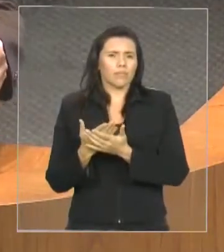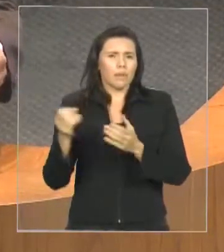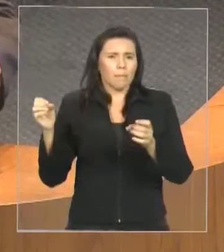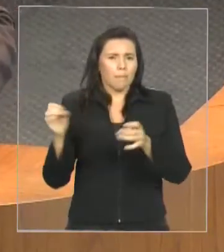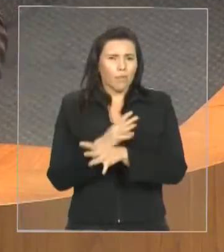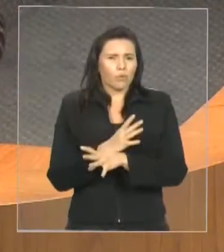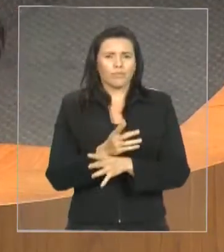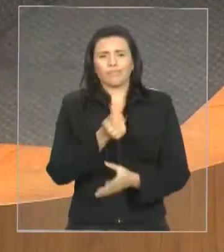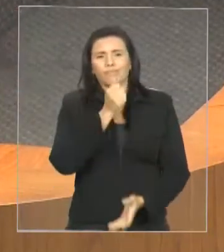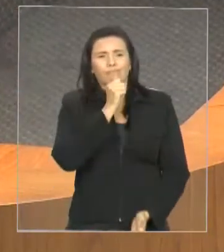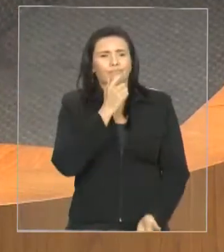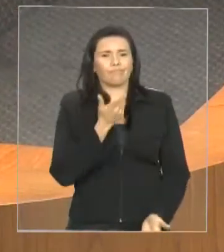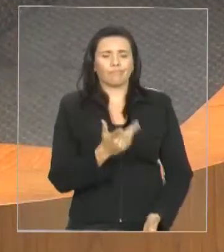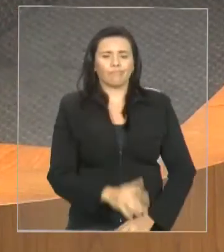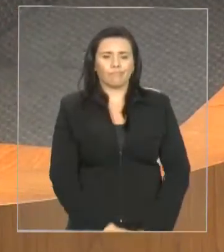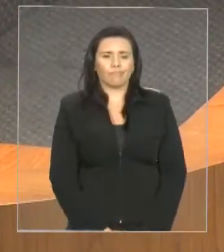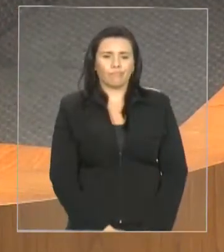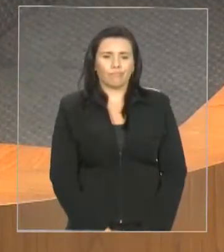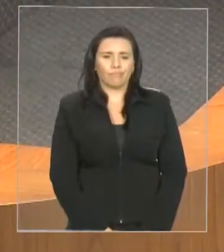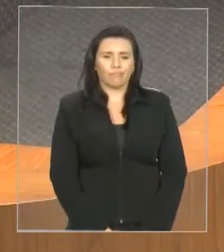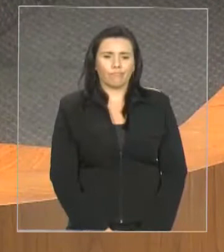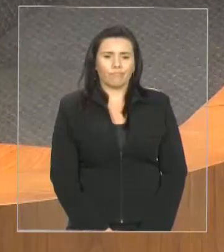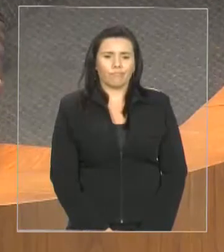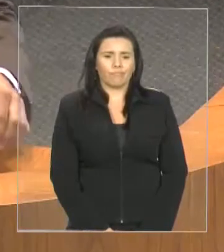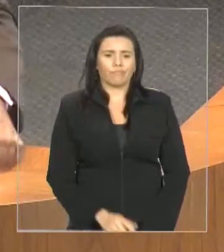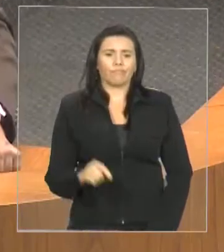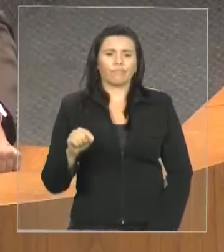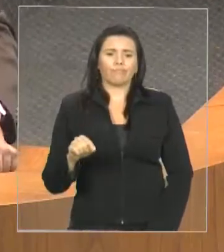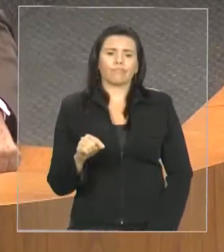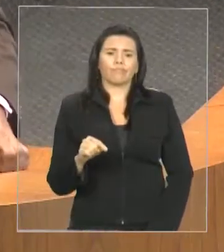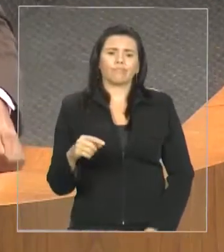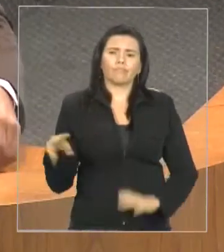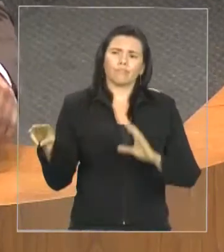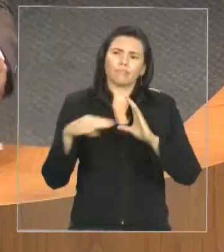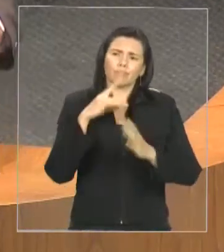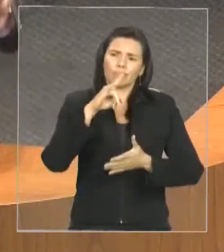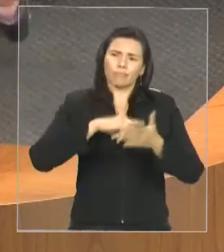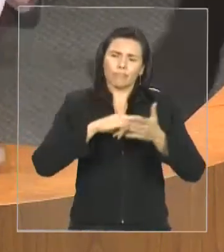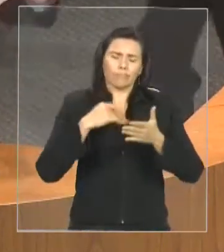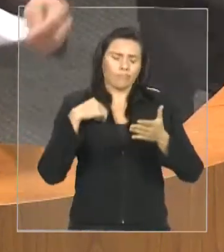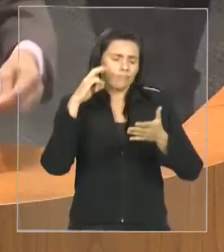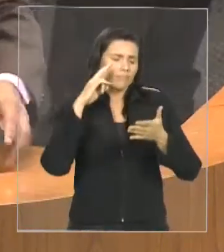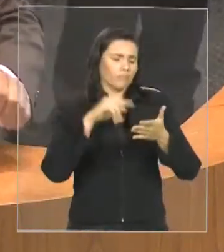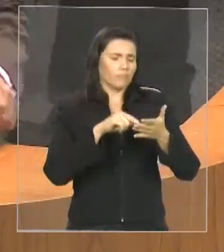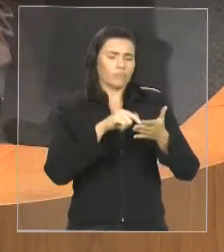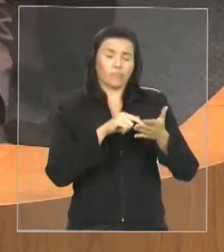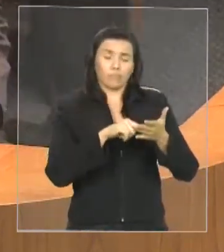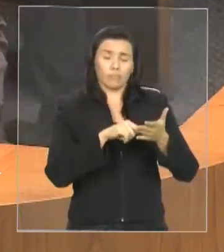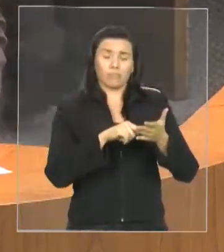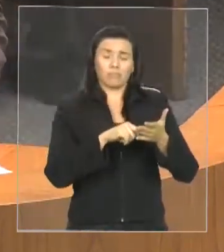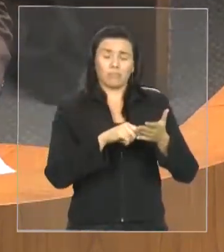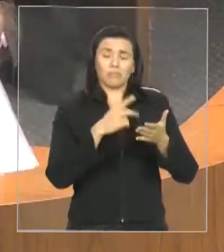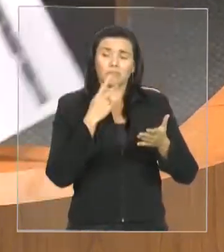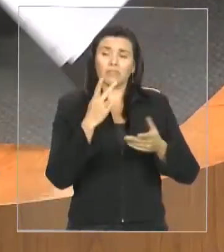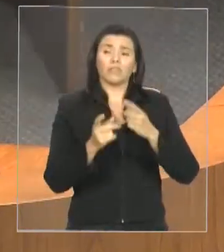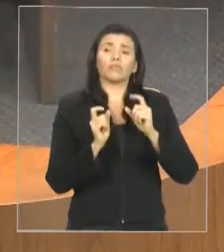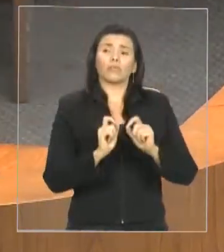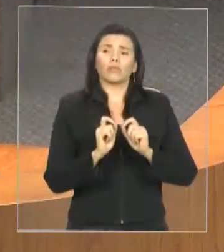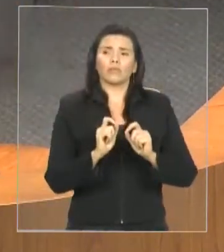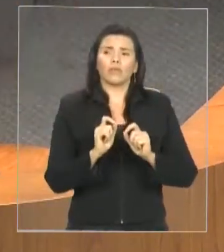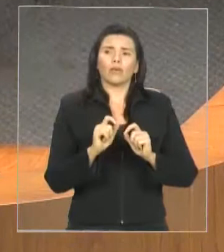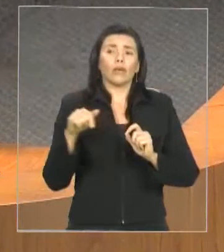Secretaria de Educação, que a escola havia sofrido intervenção. Ou seja, nós temos duas relações, uma relação